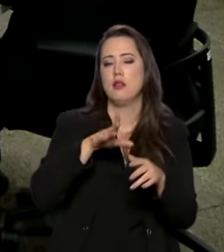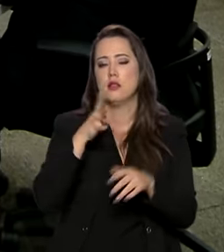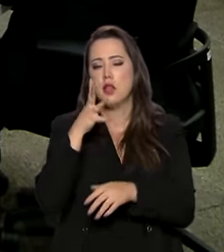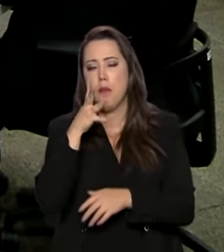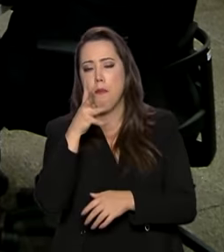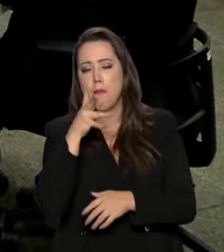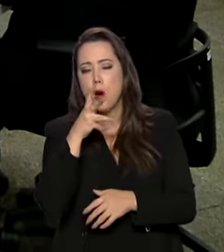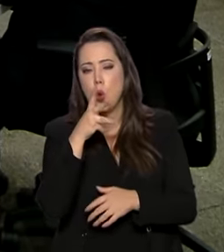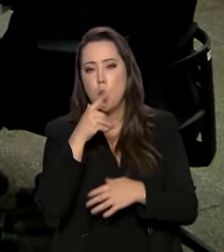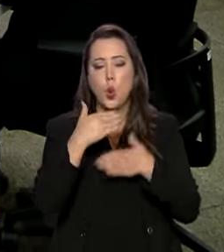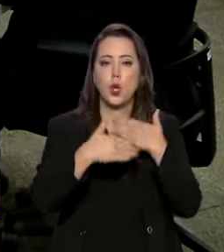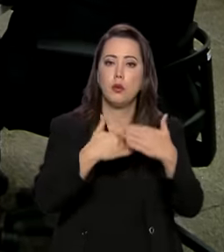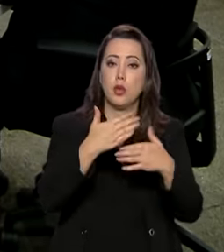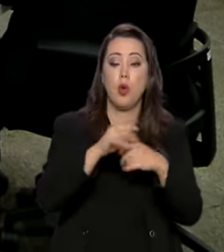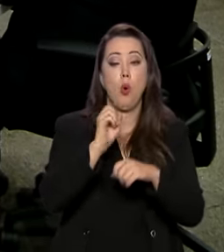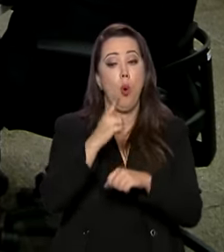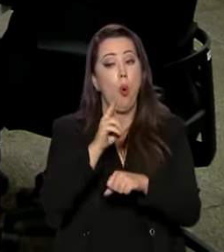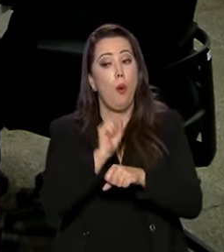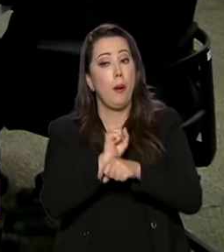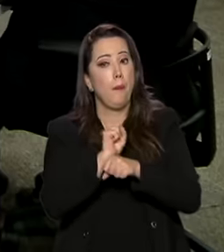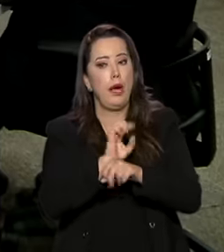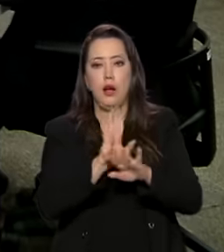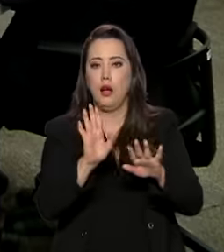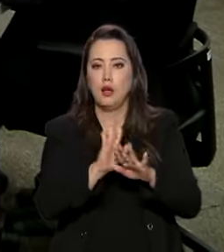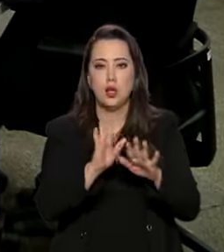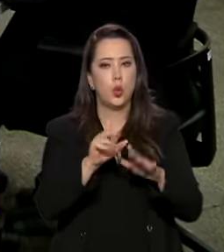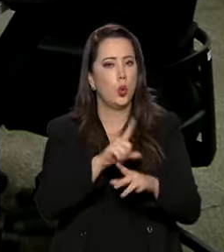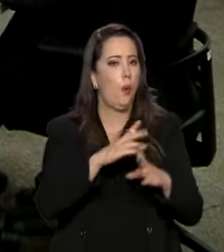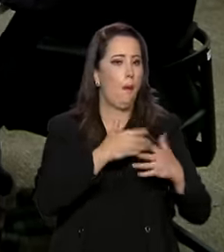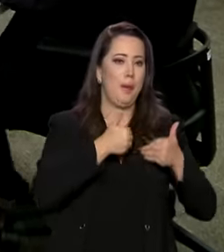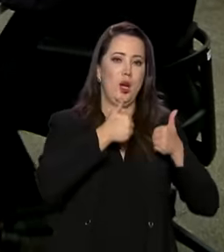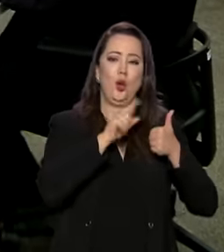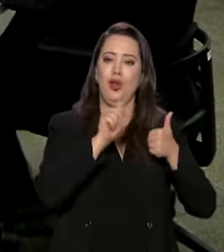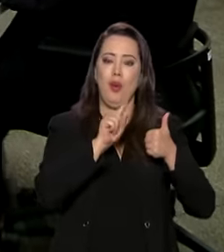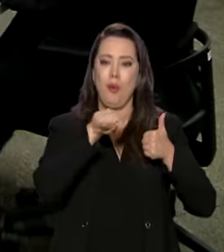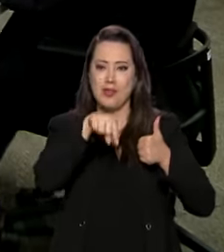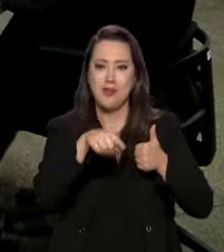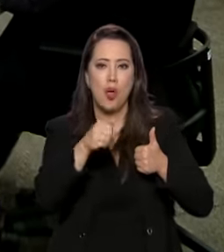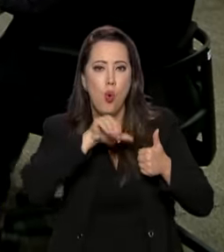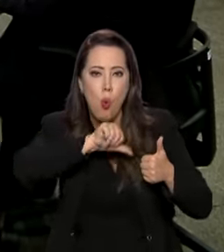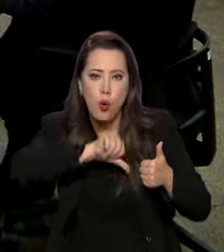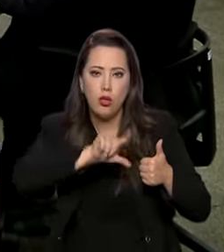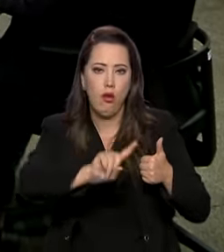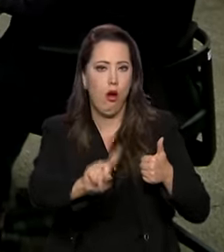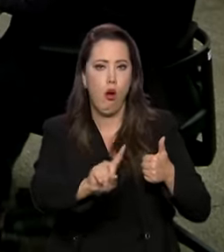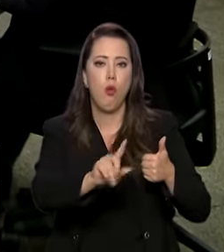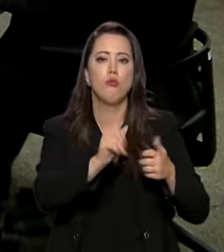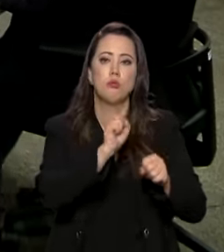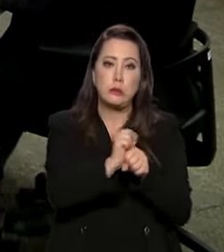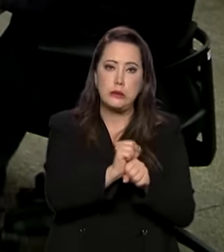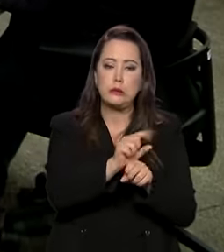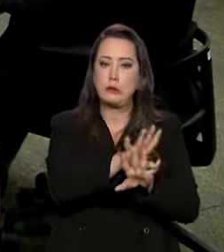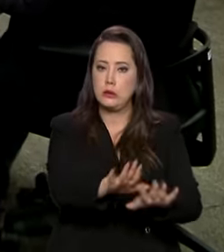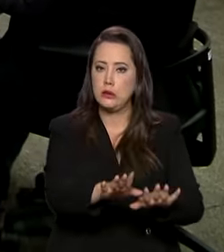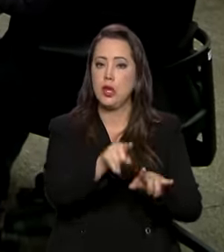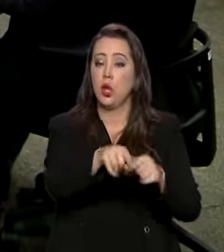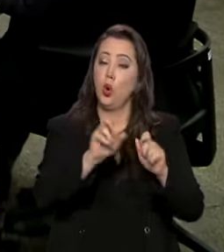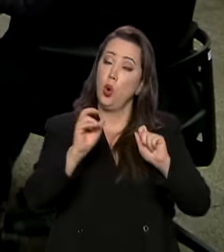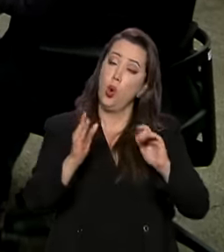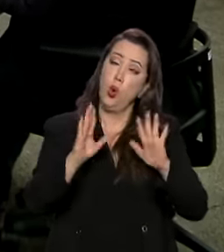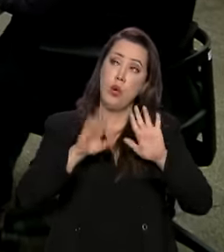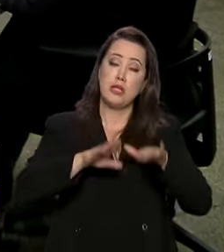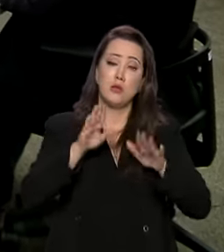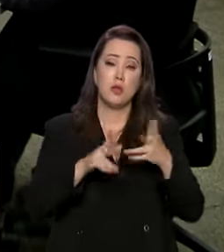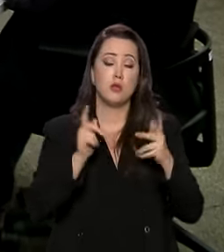lentamente alguns casos que ela Fiquei estacionada ela não melhora mas também não progride e no pior das hipóteses que essa progressão seja